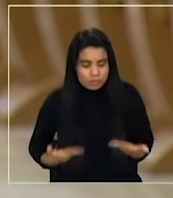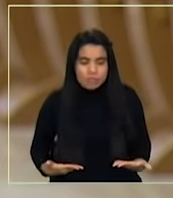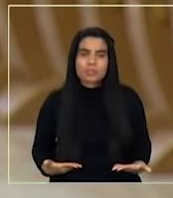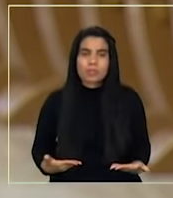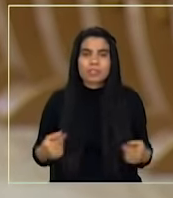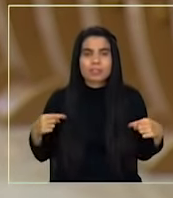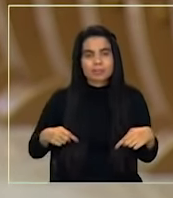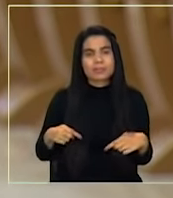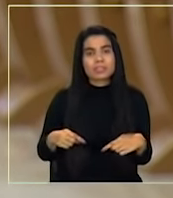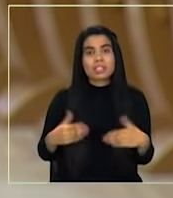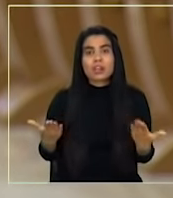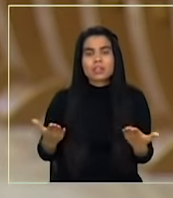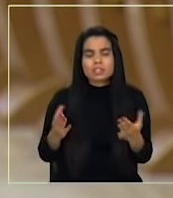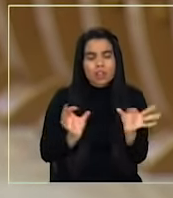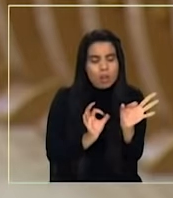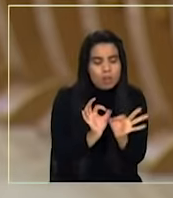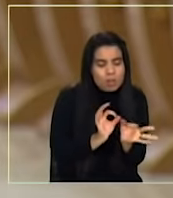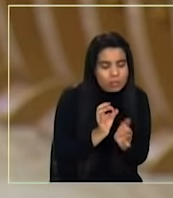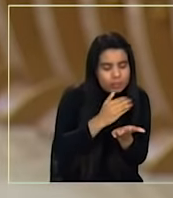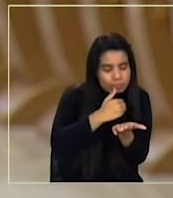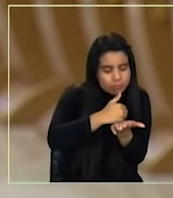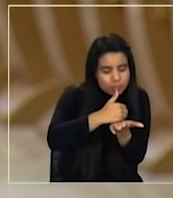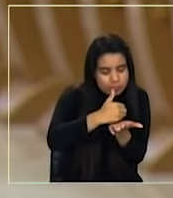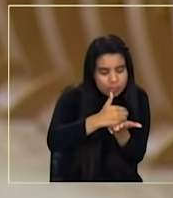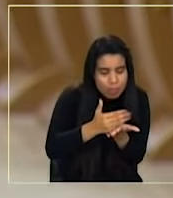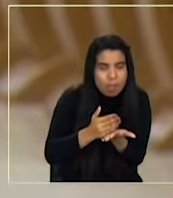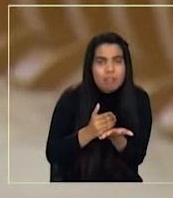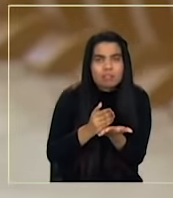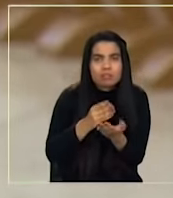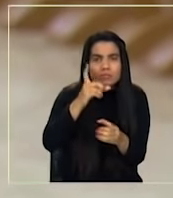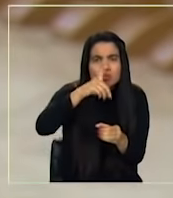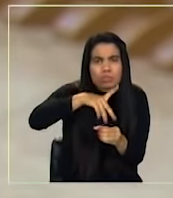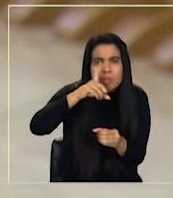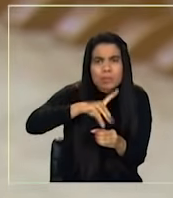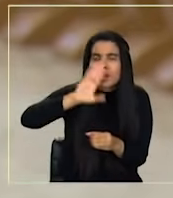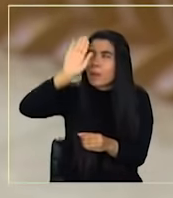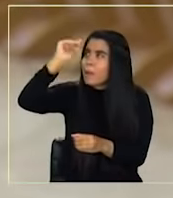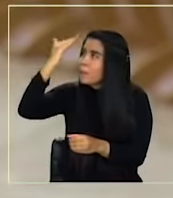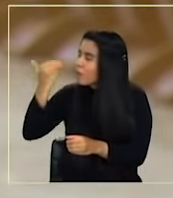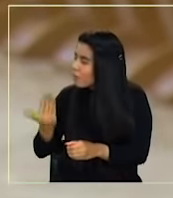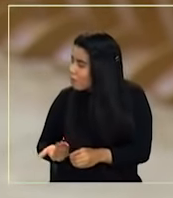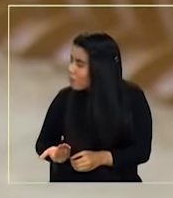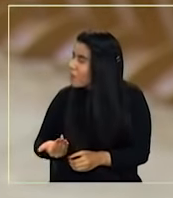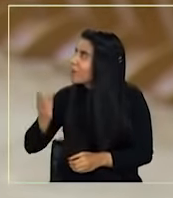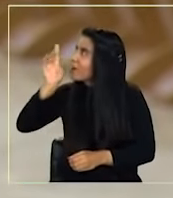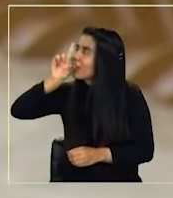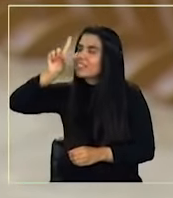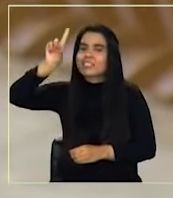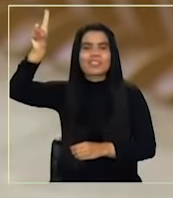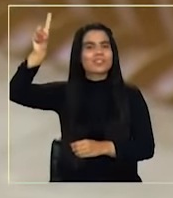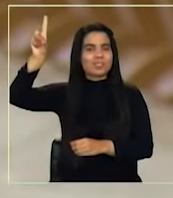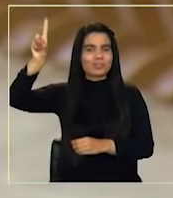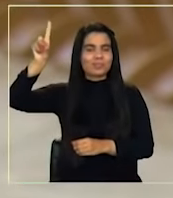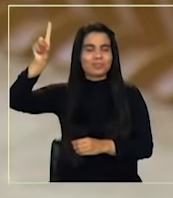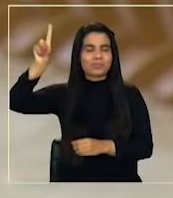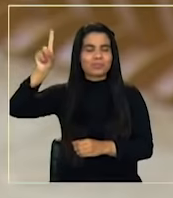a gente separa as primícias para honrar a Ele como dono de todas as coisas, como nosso